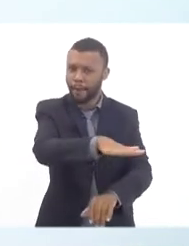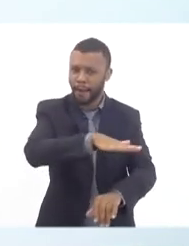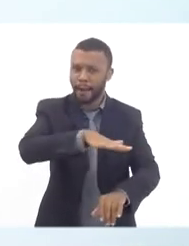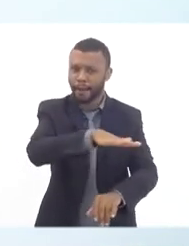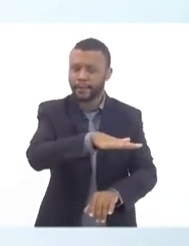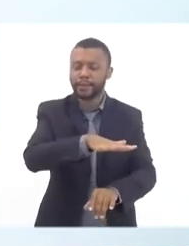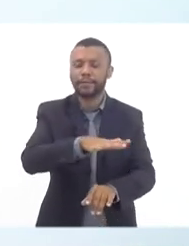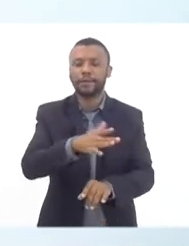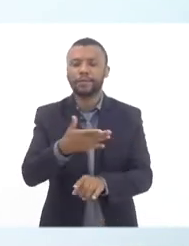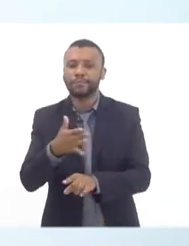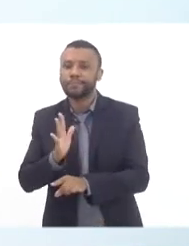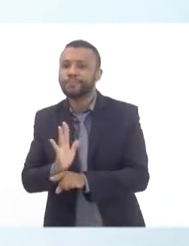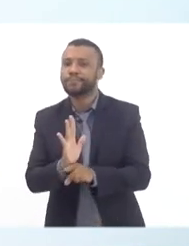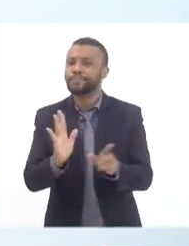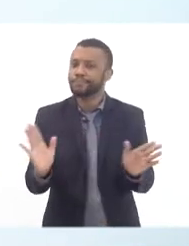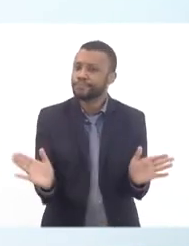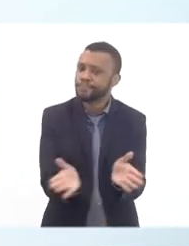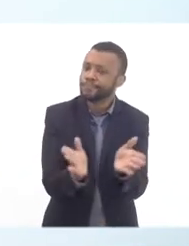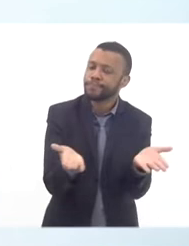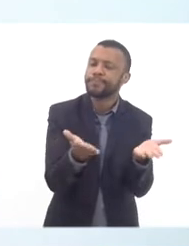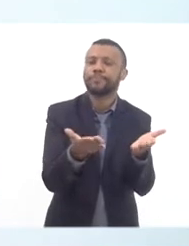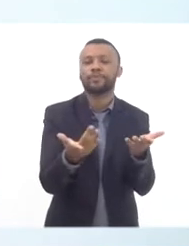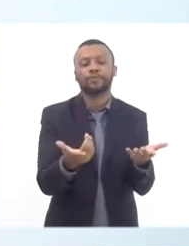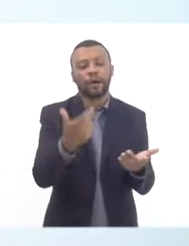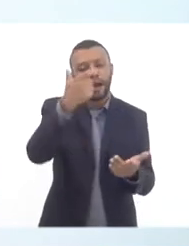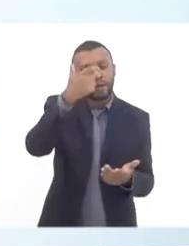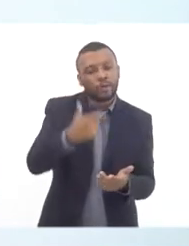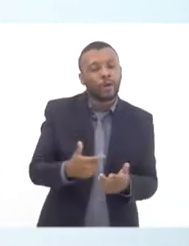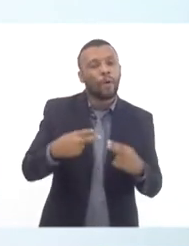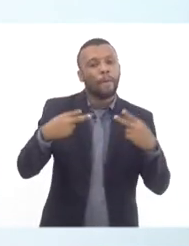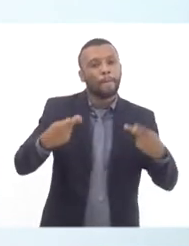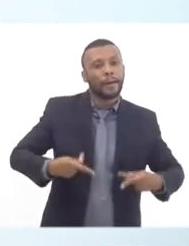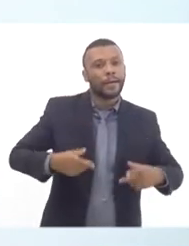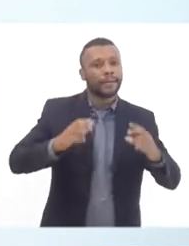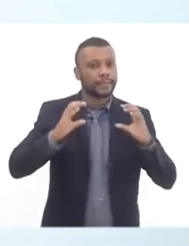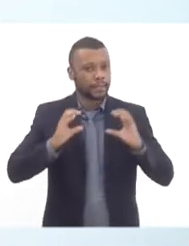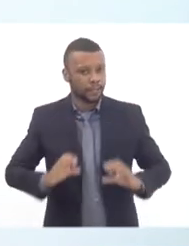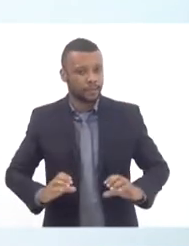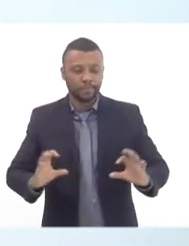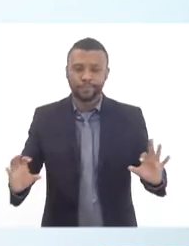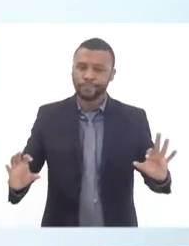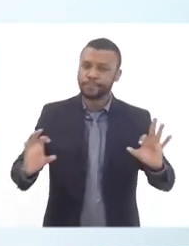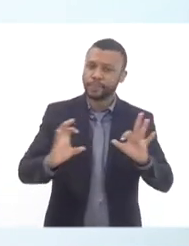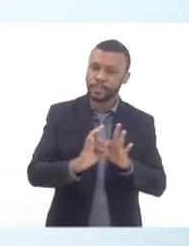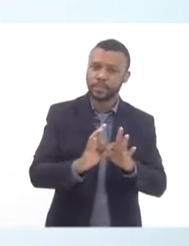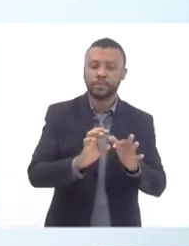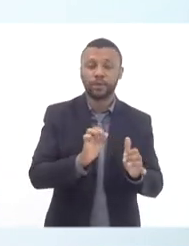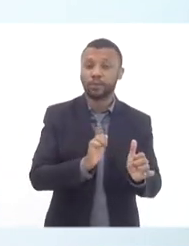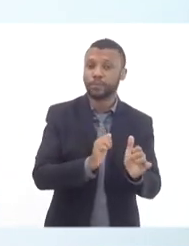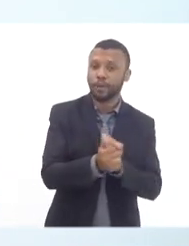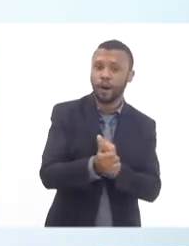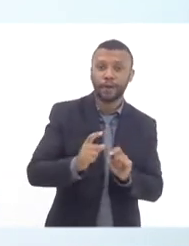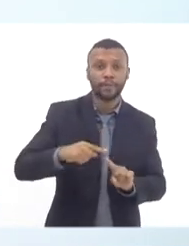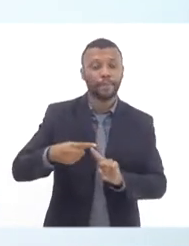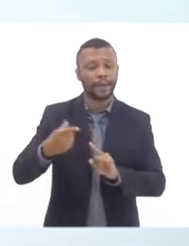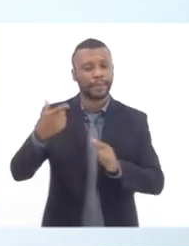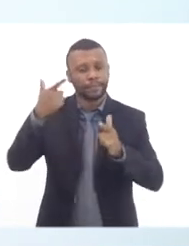contribuir com a formação humana e cidadão dos beneficiados por meio da integração do esporte e do lazer com demais